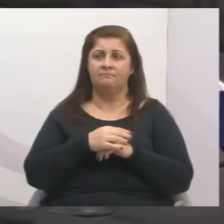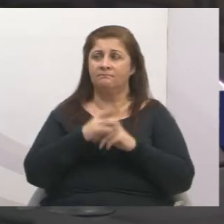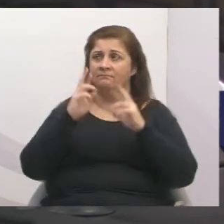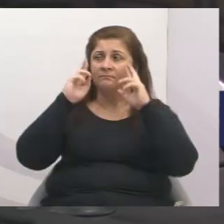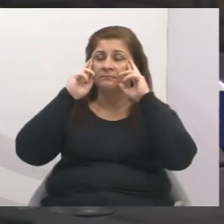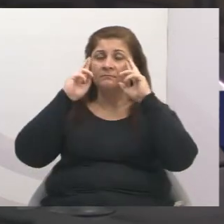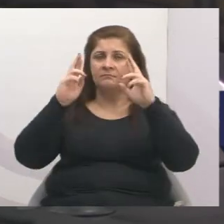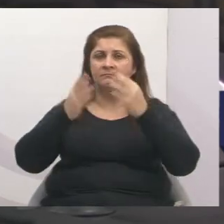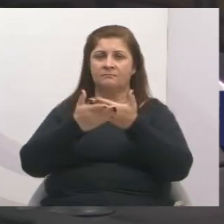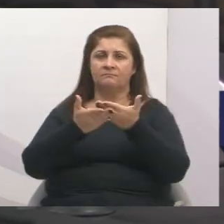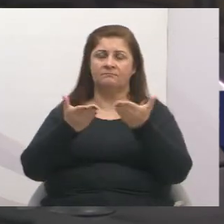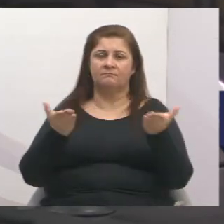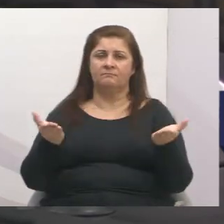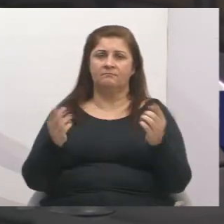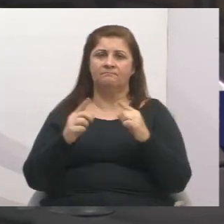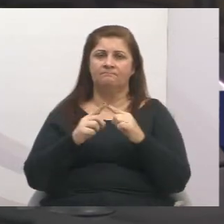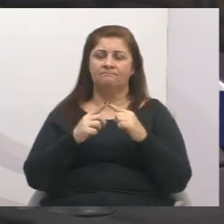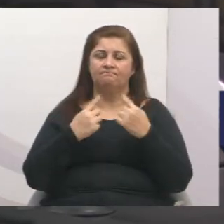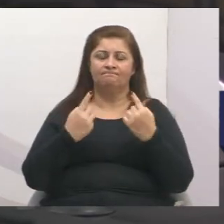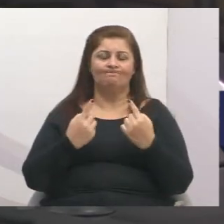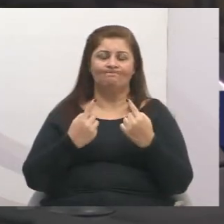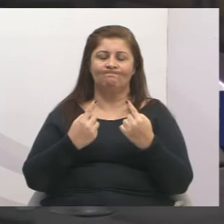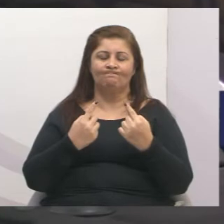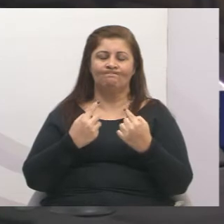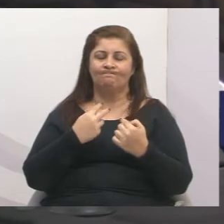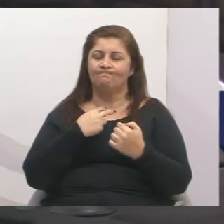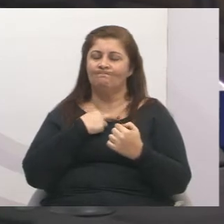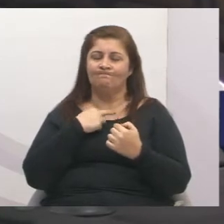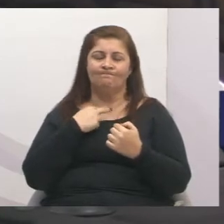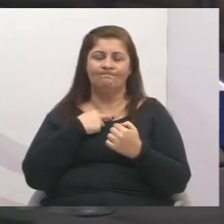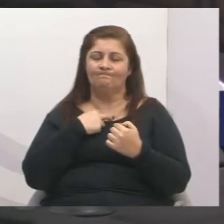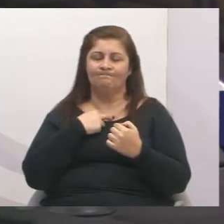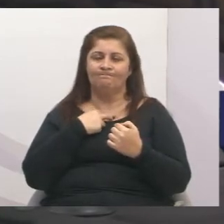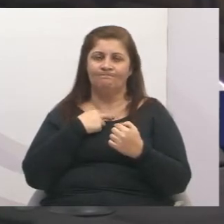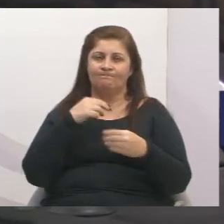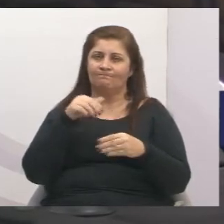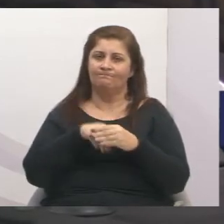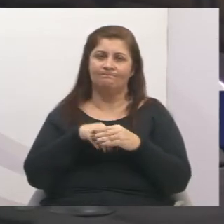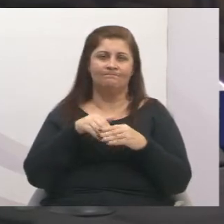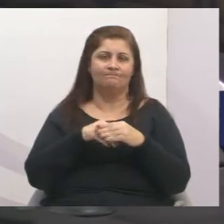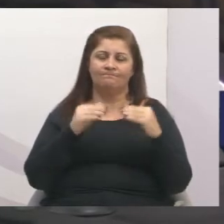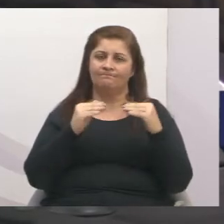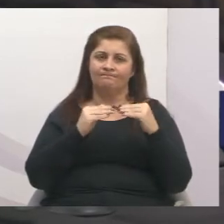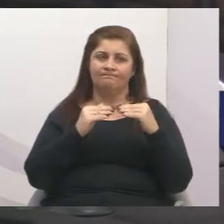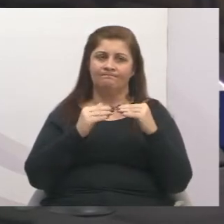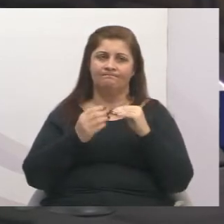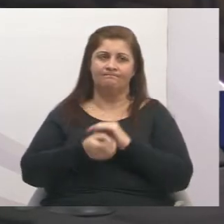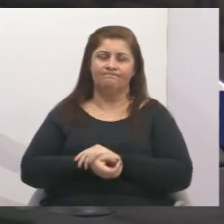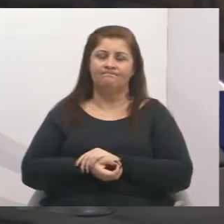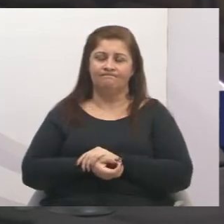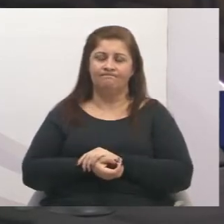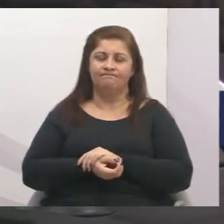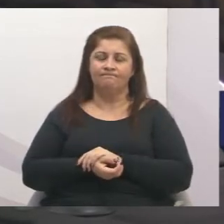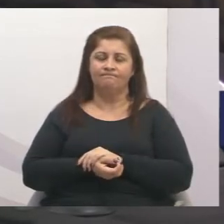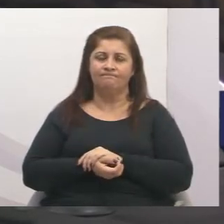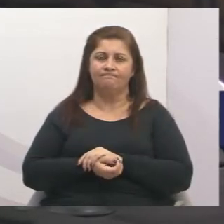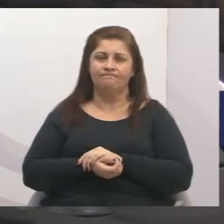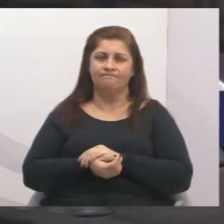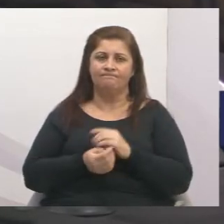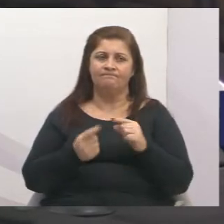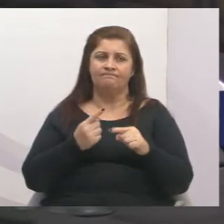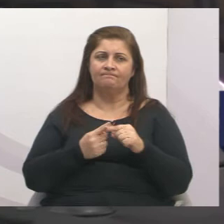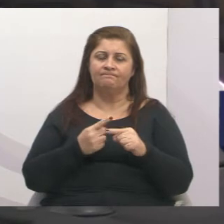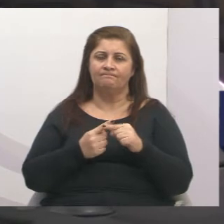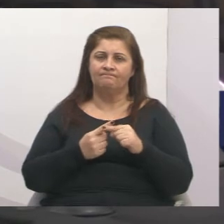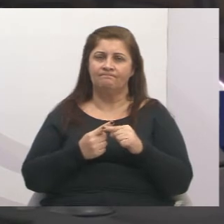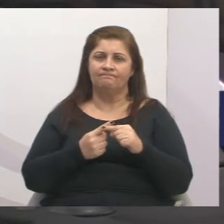vocês, mas me impede de somar com vocês nessa reforma municipal, porque é a